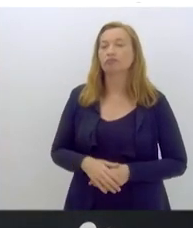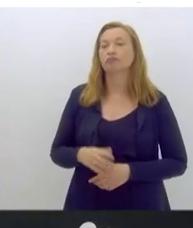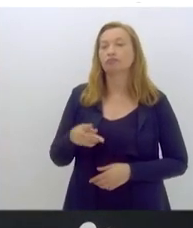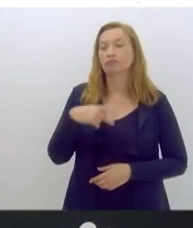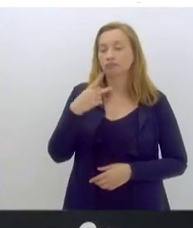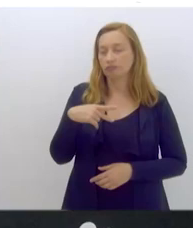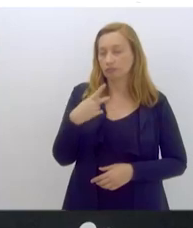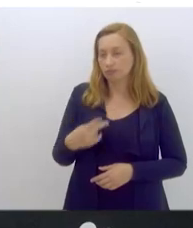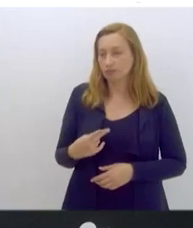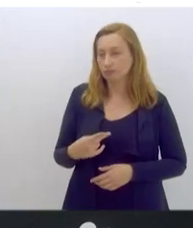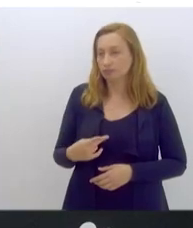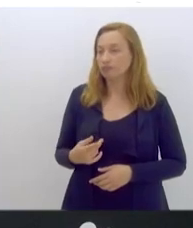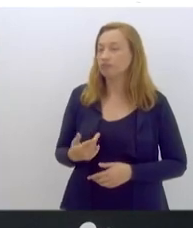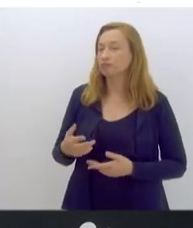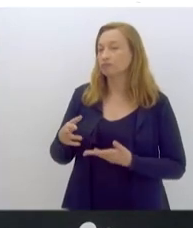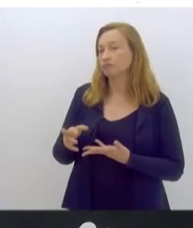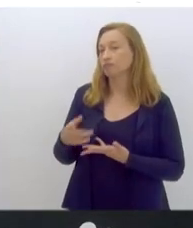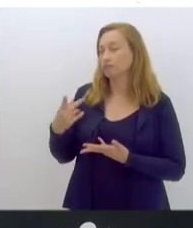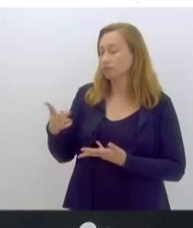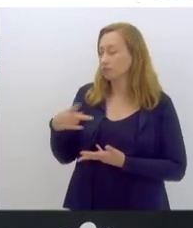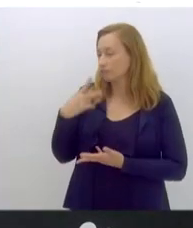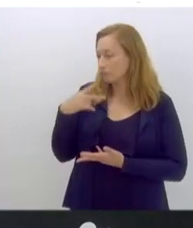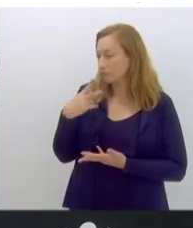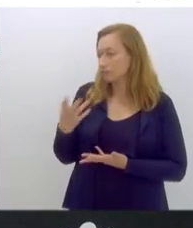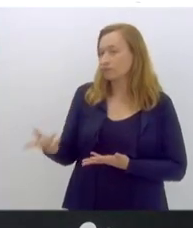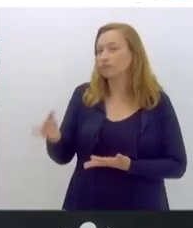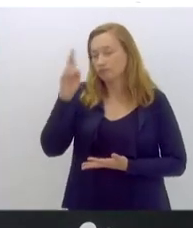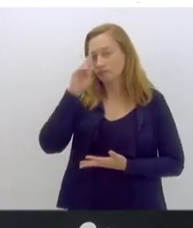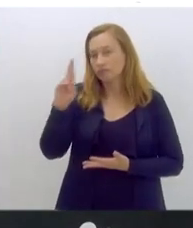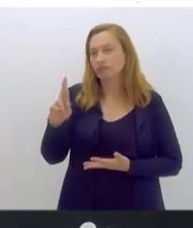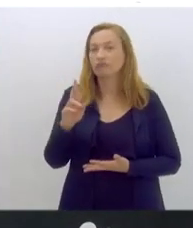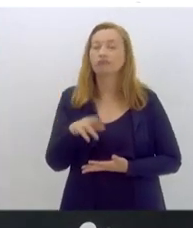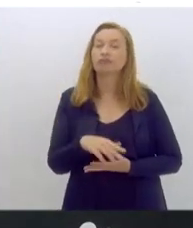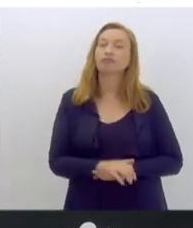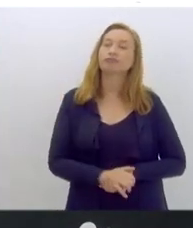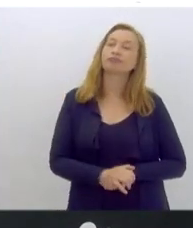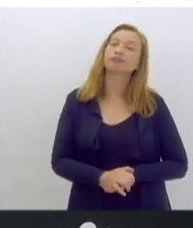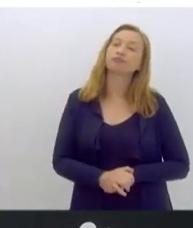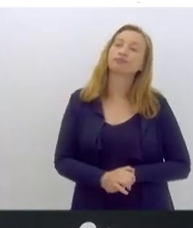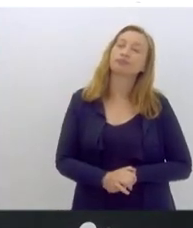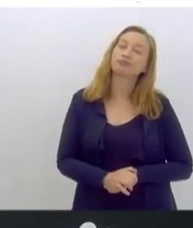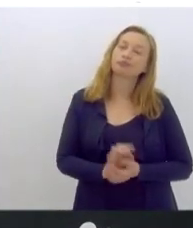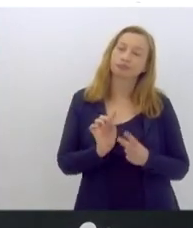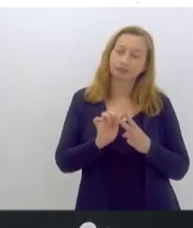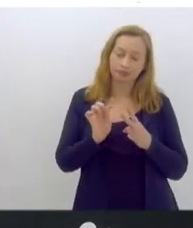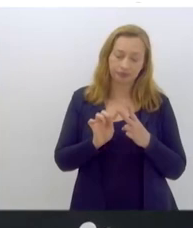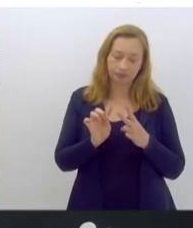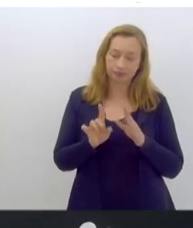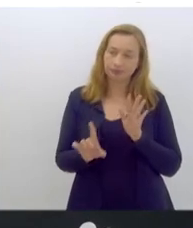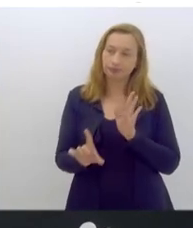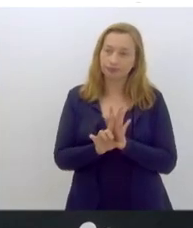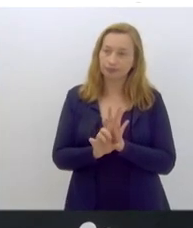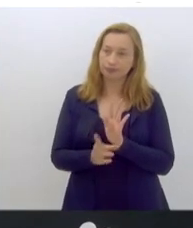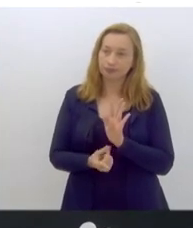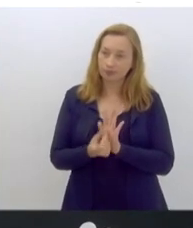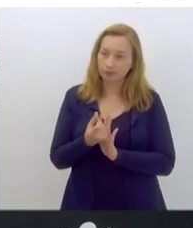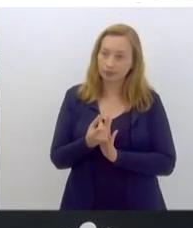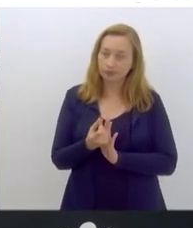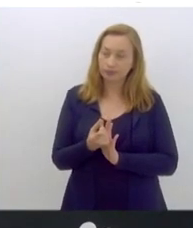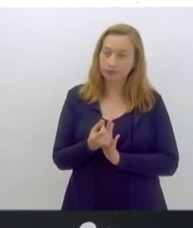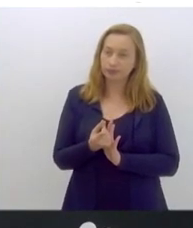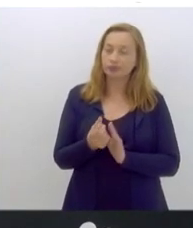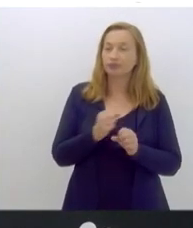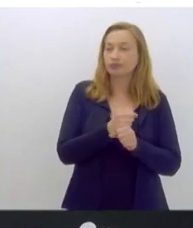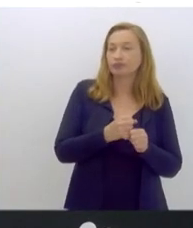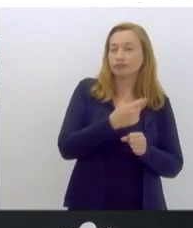Excelência ao fazer a sua exposição o senhor cortejou as duas luas a piloa